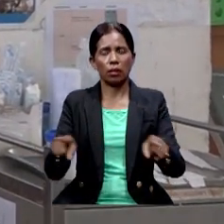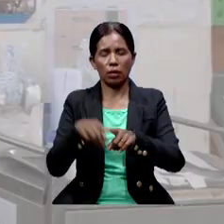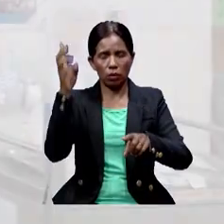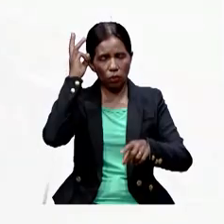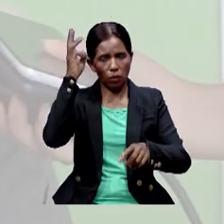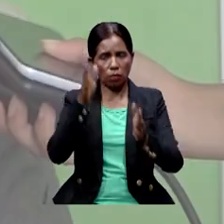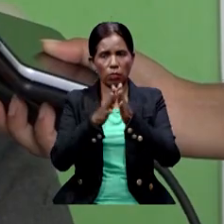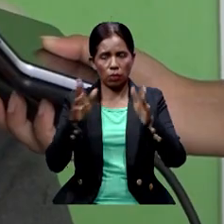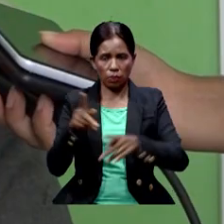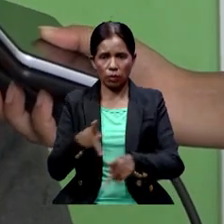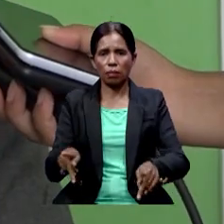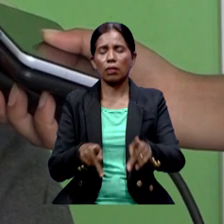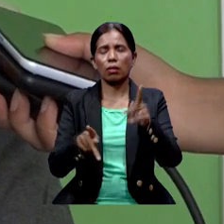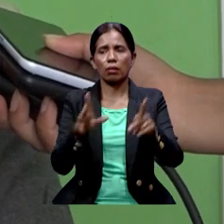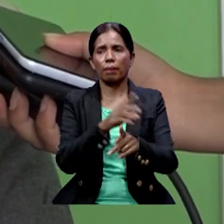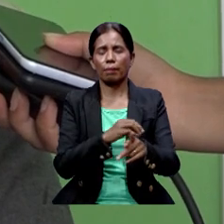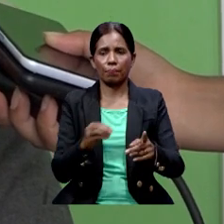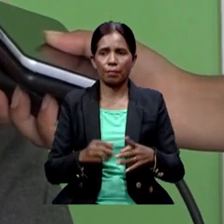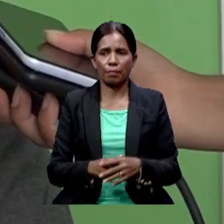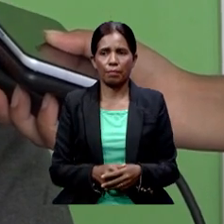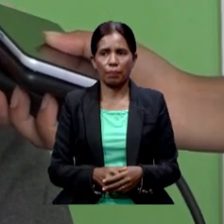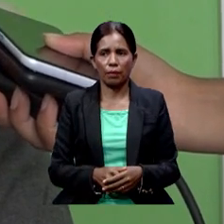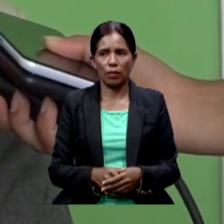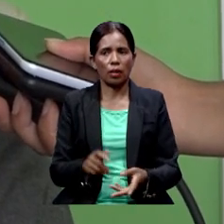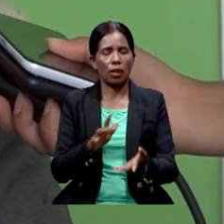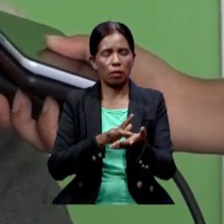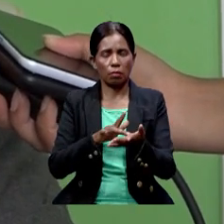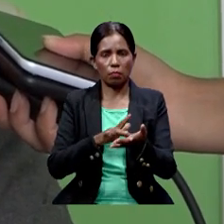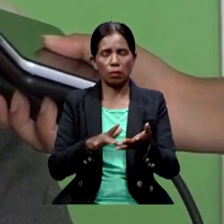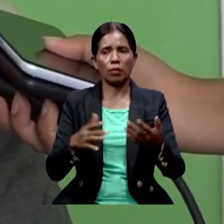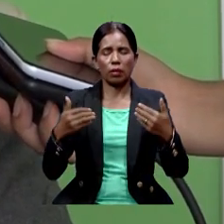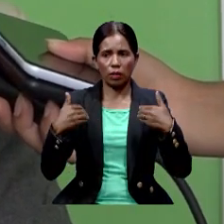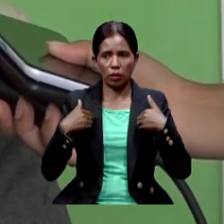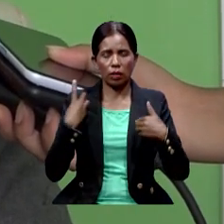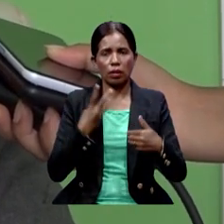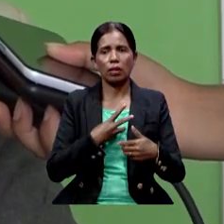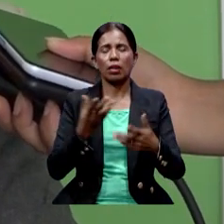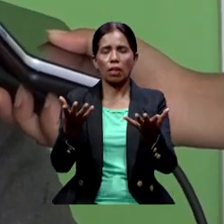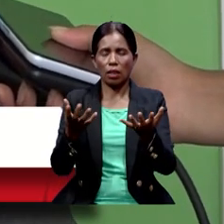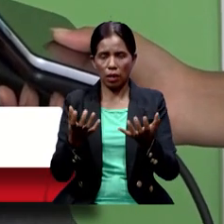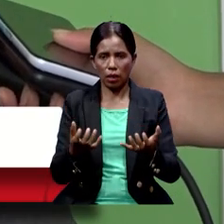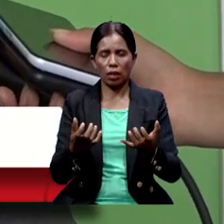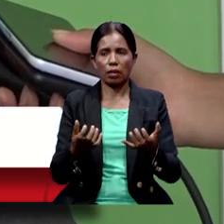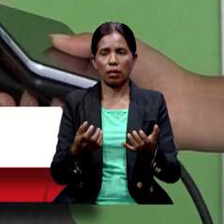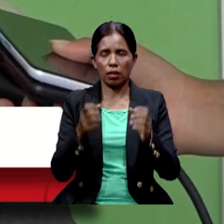nene público nene estoca out ia itenia hanui itenia hakarak nene